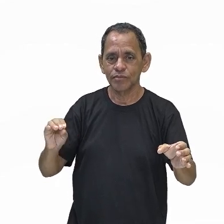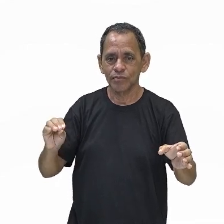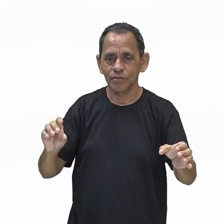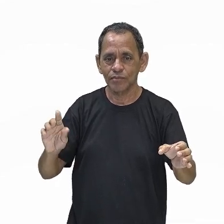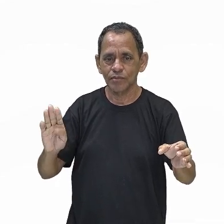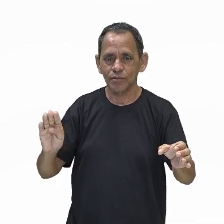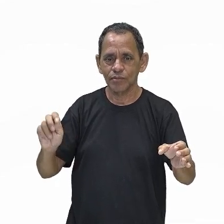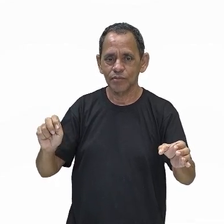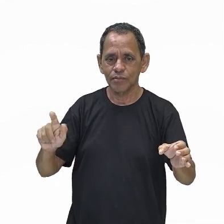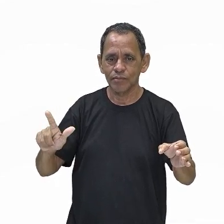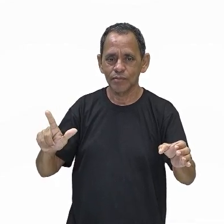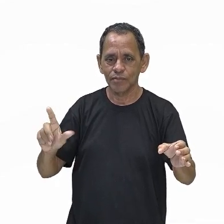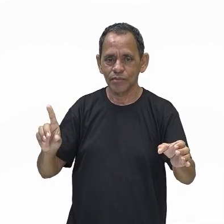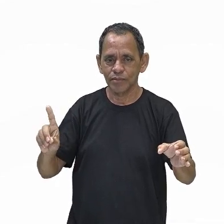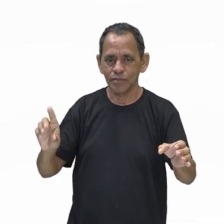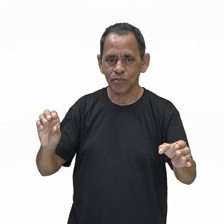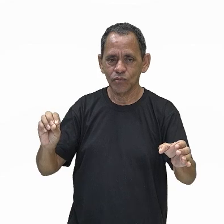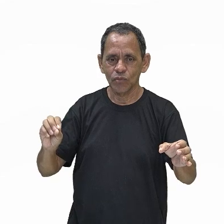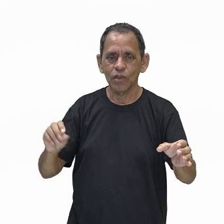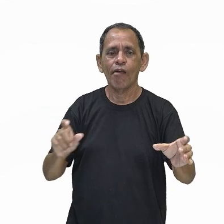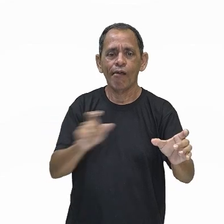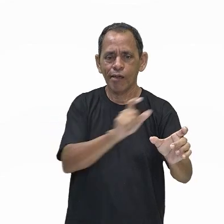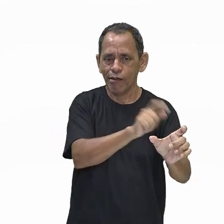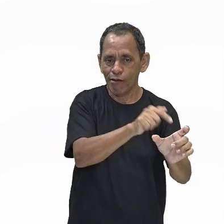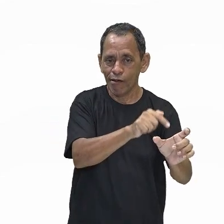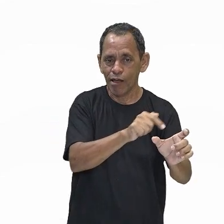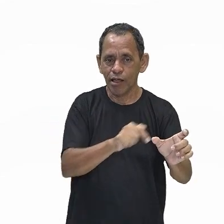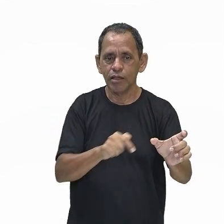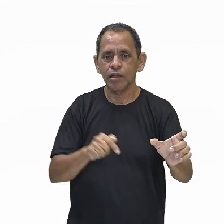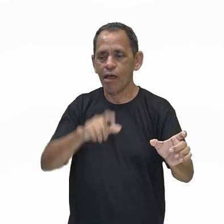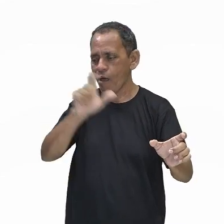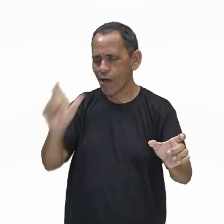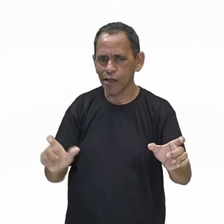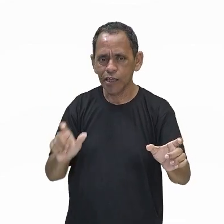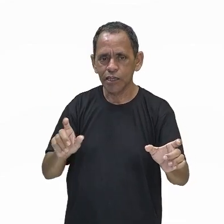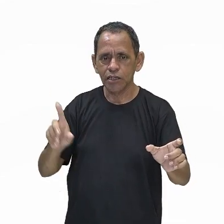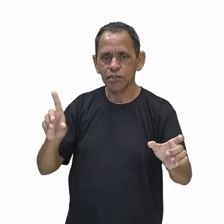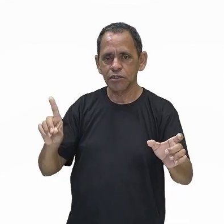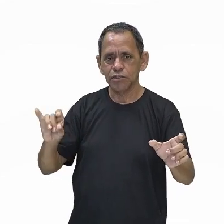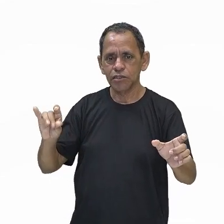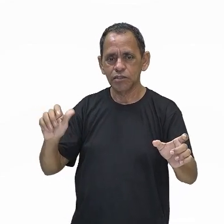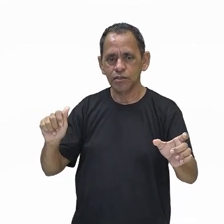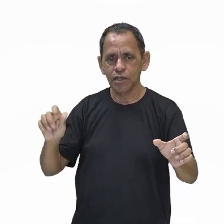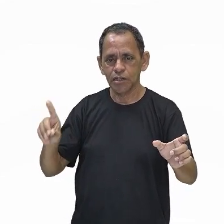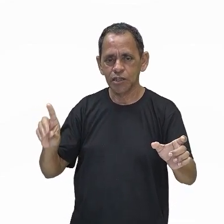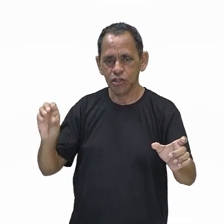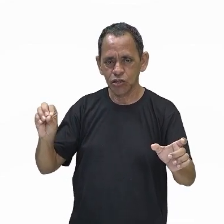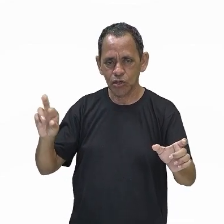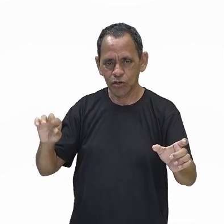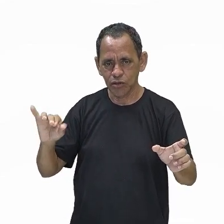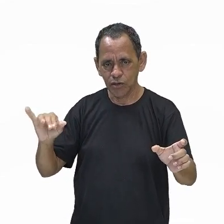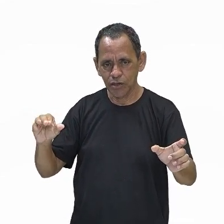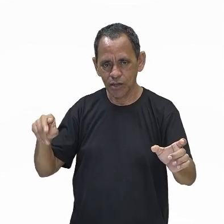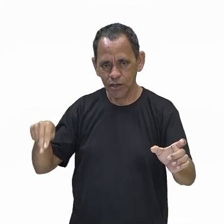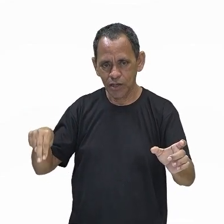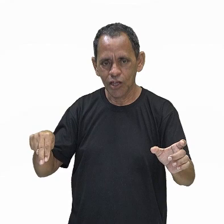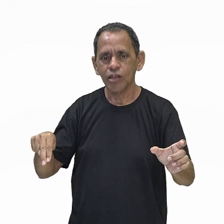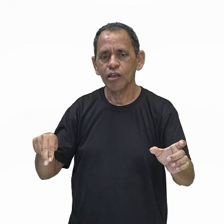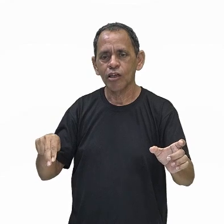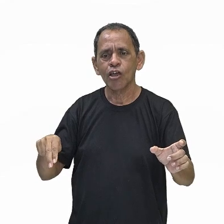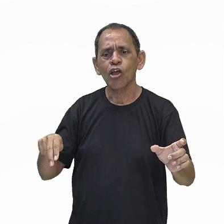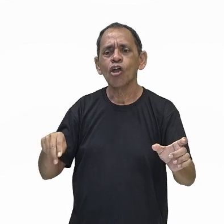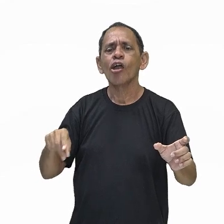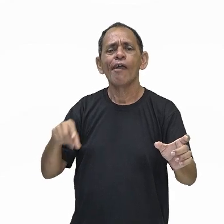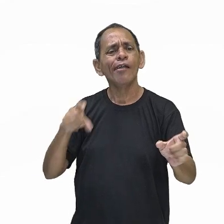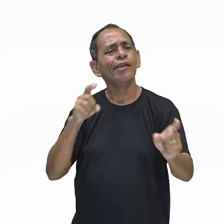achava que era homem, né? E aí depois, no momento da morte de Diadorim, ele descobre que não era Diadorim, né? Era mulher.